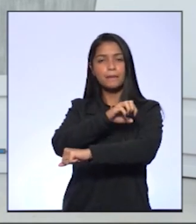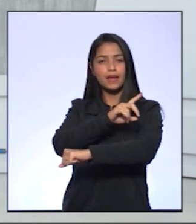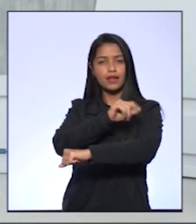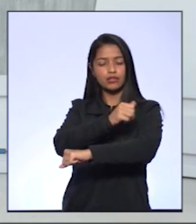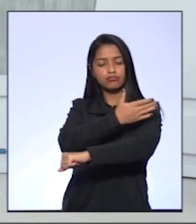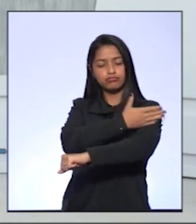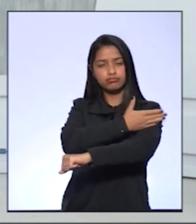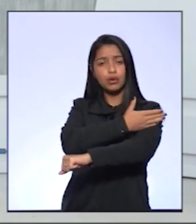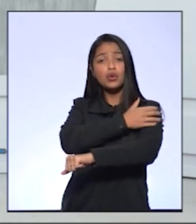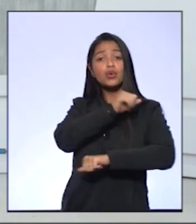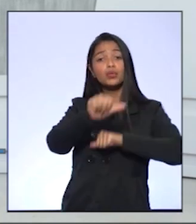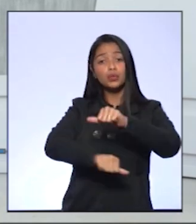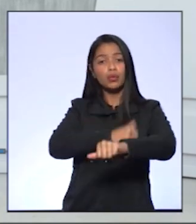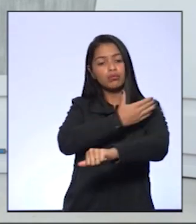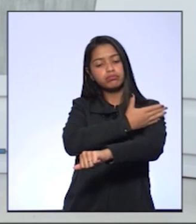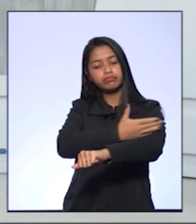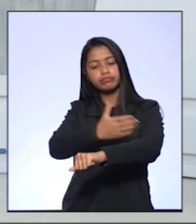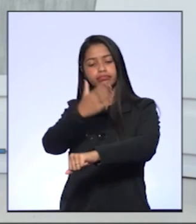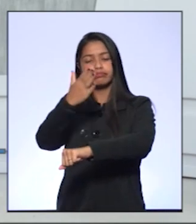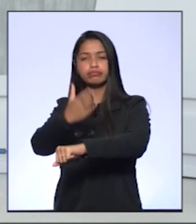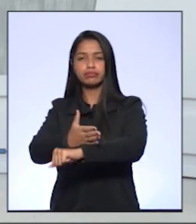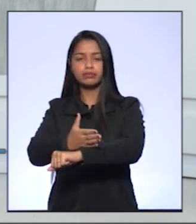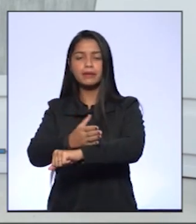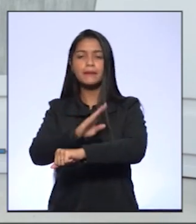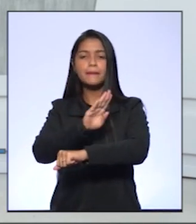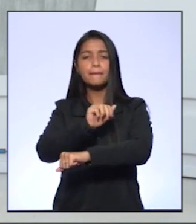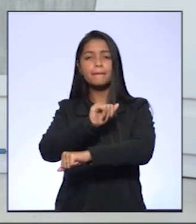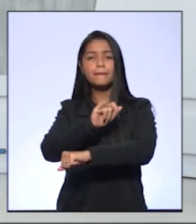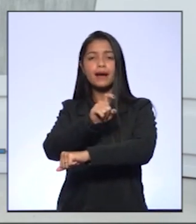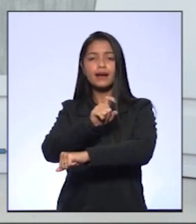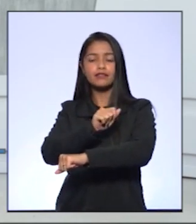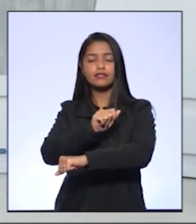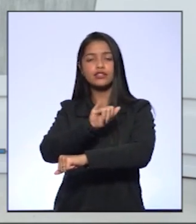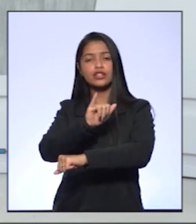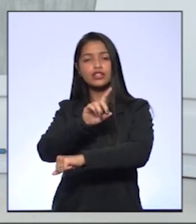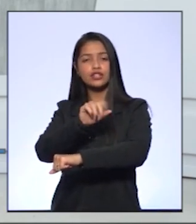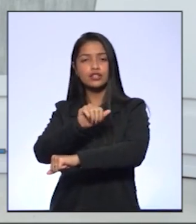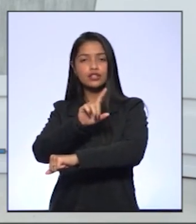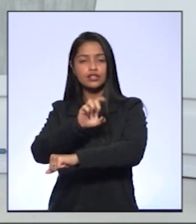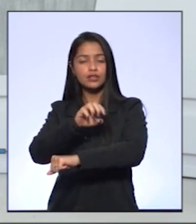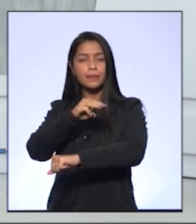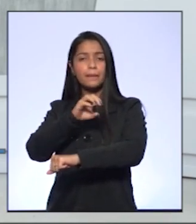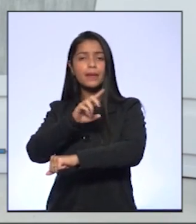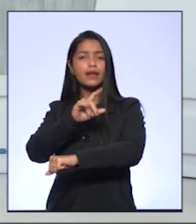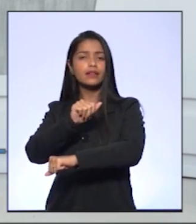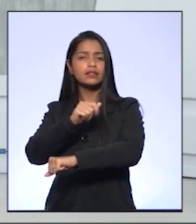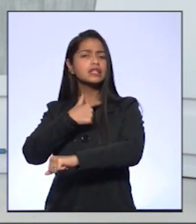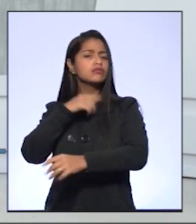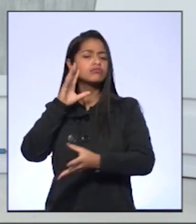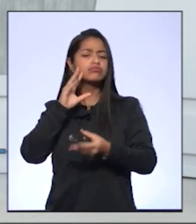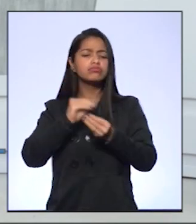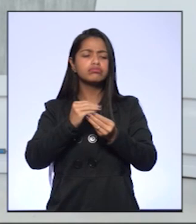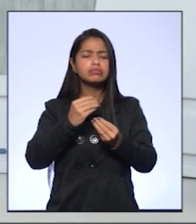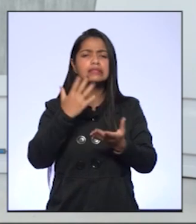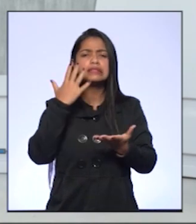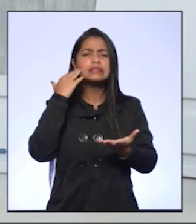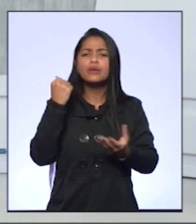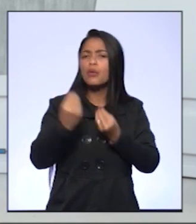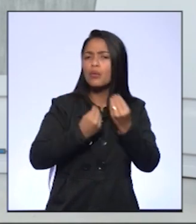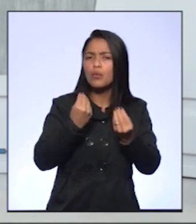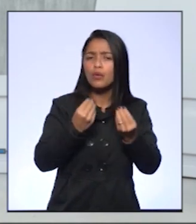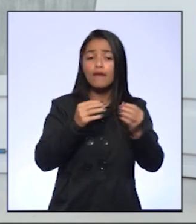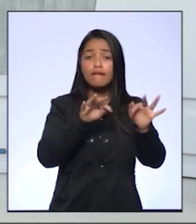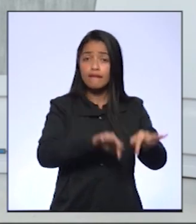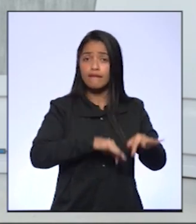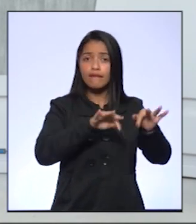vai passar para a Baixa Idade Média? Em outras palavras, só para eu te explicar de forma mais clara. O que determina que o feudalismo entre em crise? O